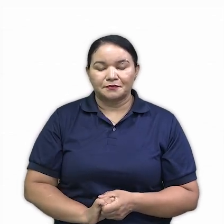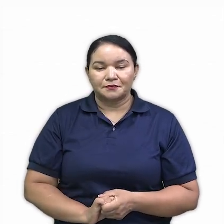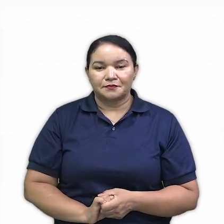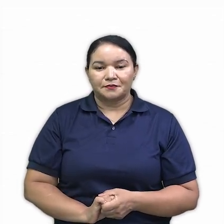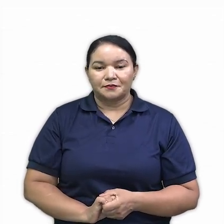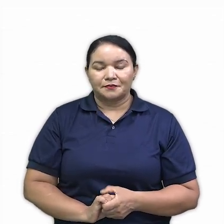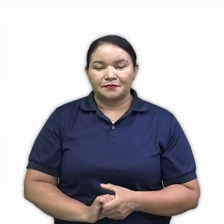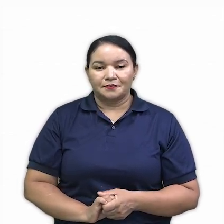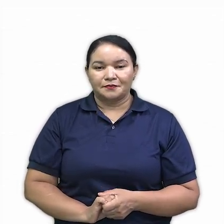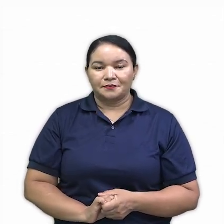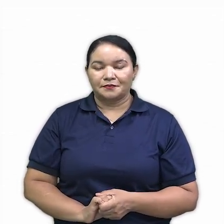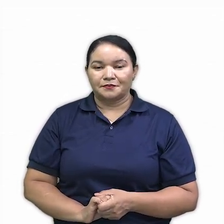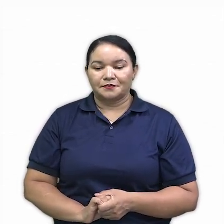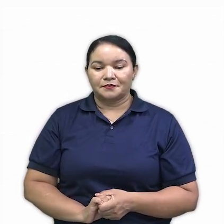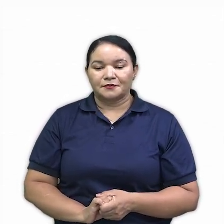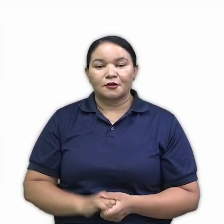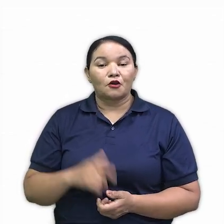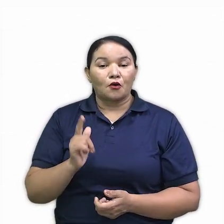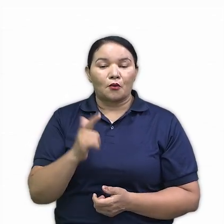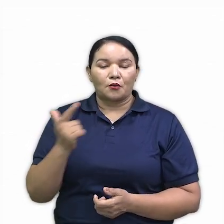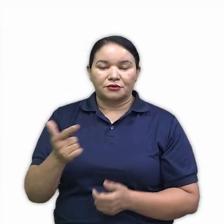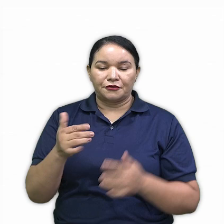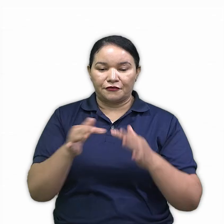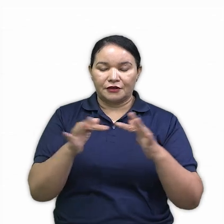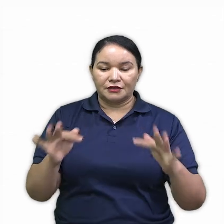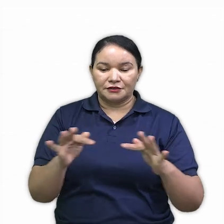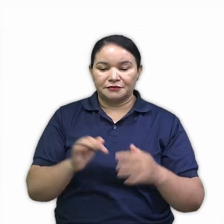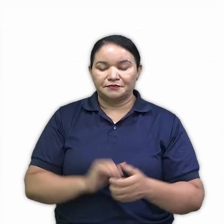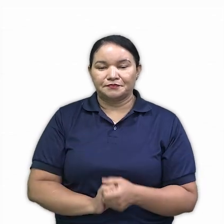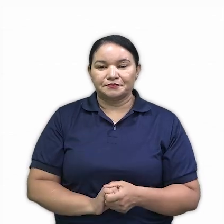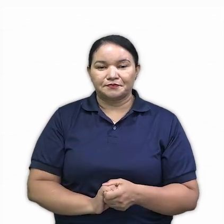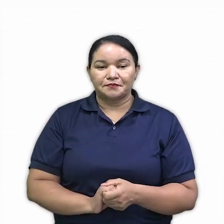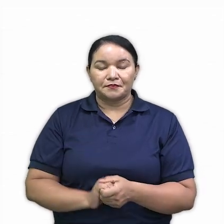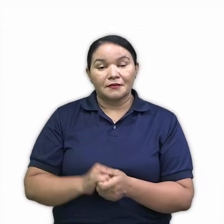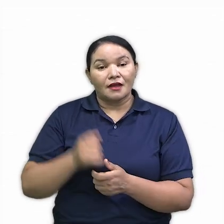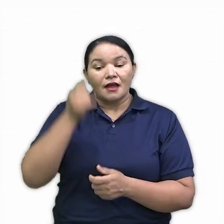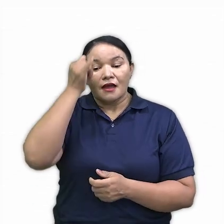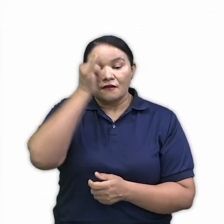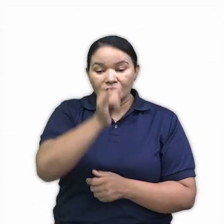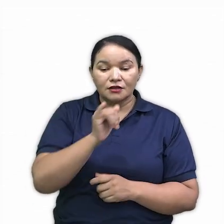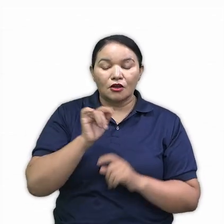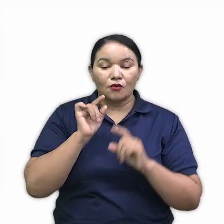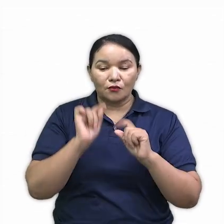Outra coisa, vamos lá para uma outra palavrinha aqui. Evite.